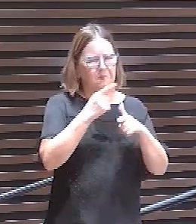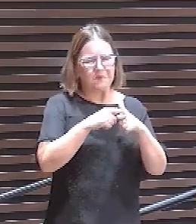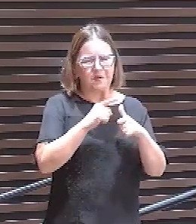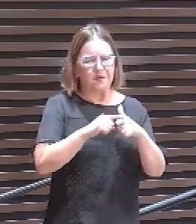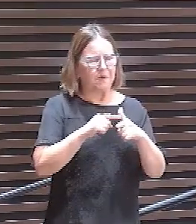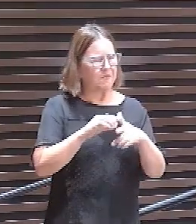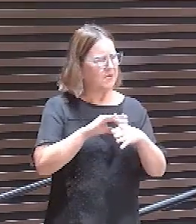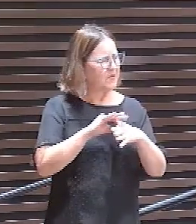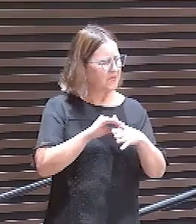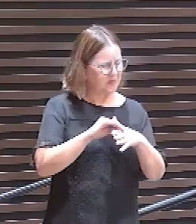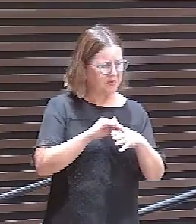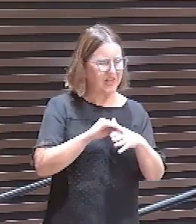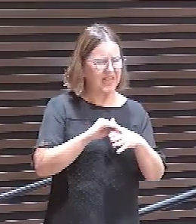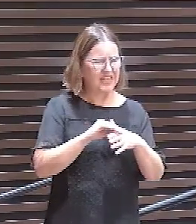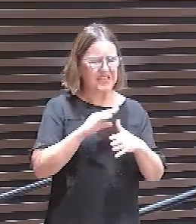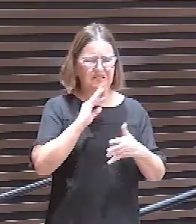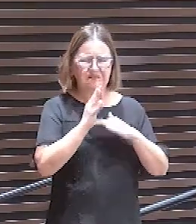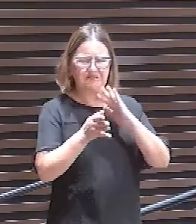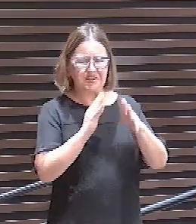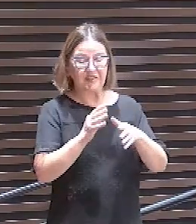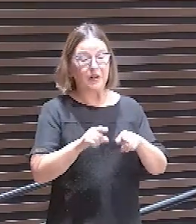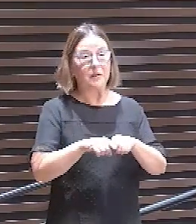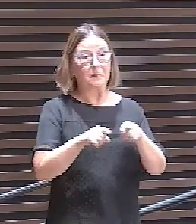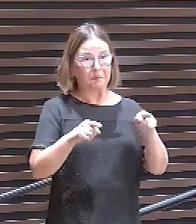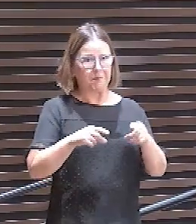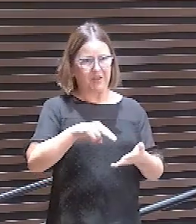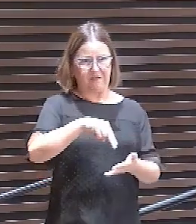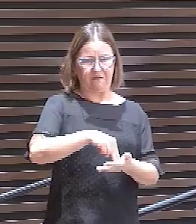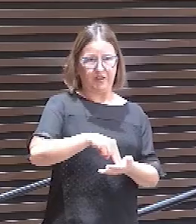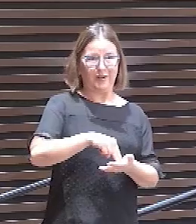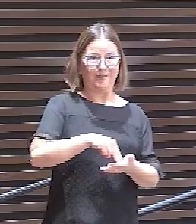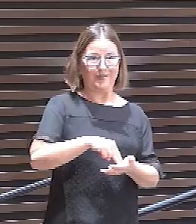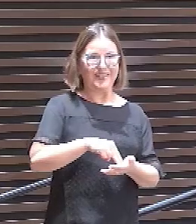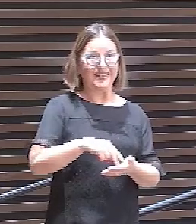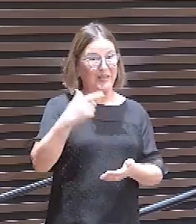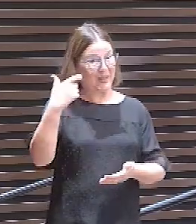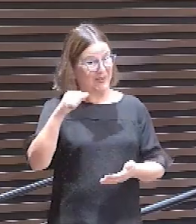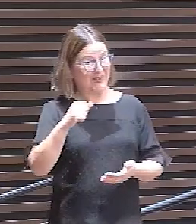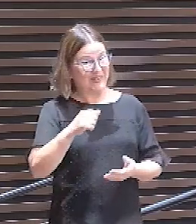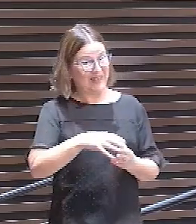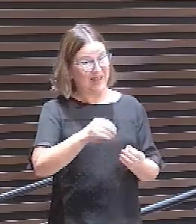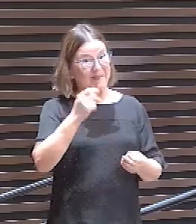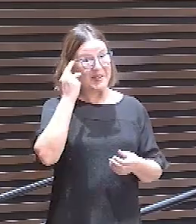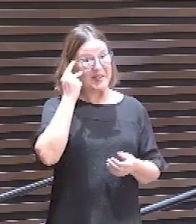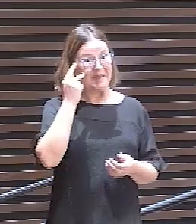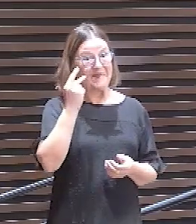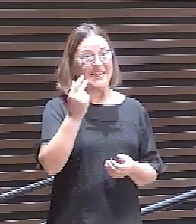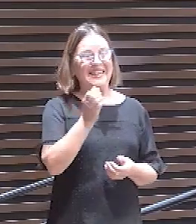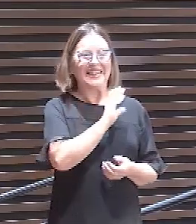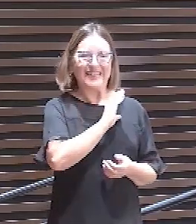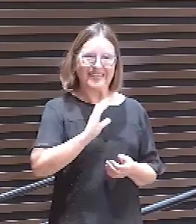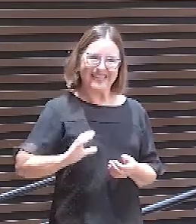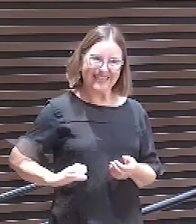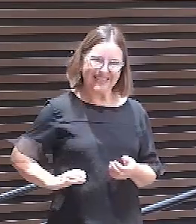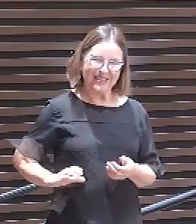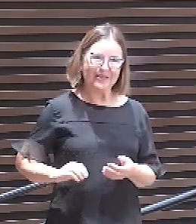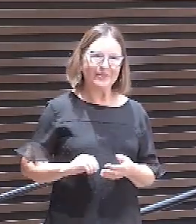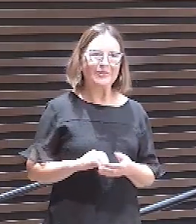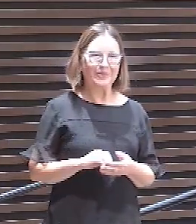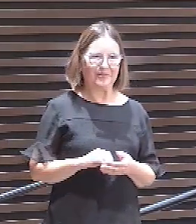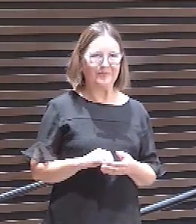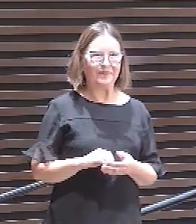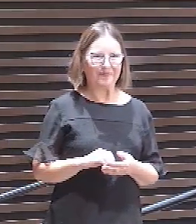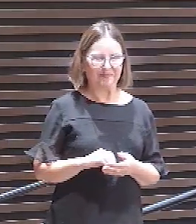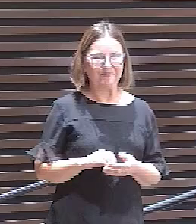mas perseverou, ganhou almas para Cristo e inspirando gerações a seguir o exemplo de